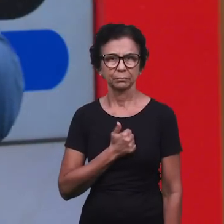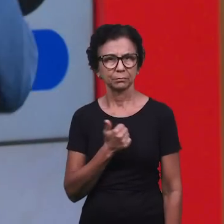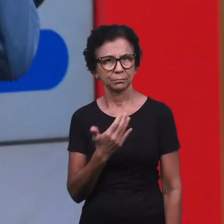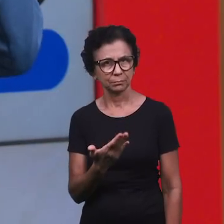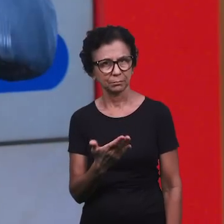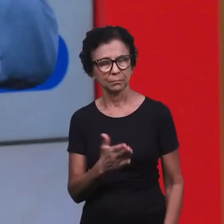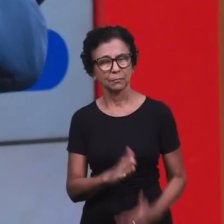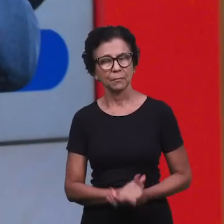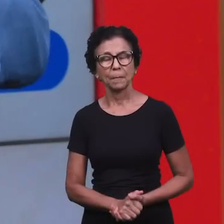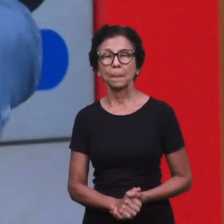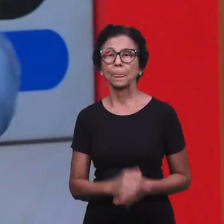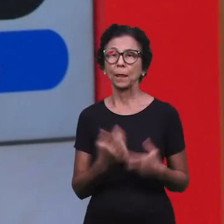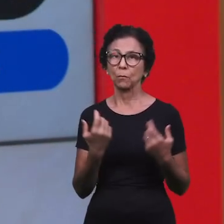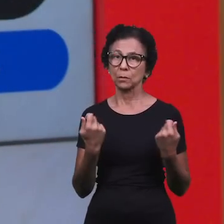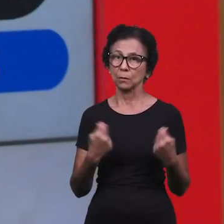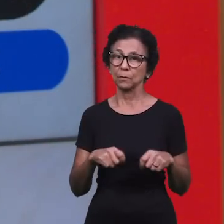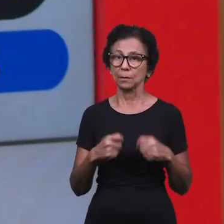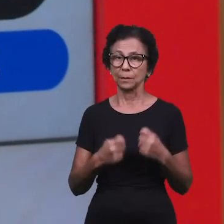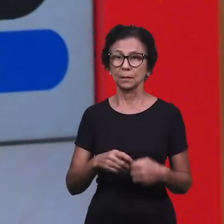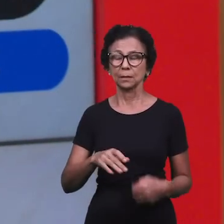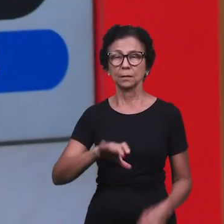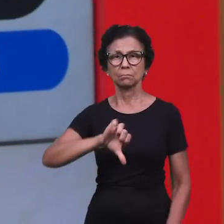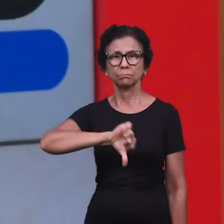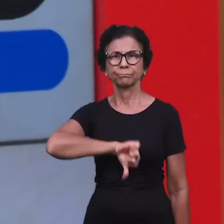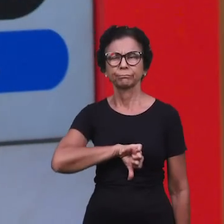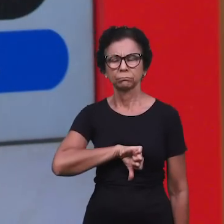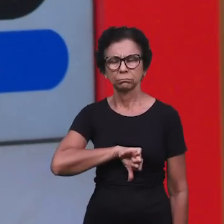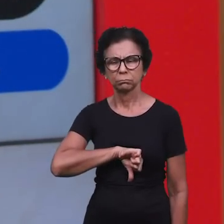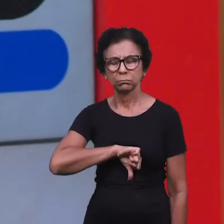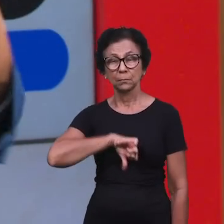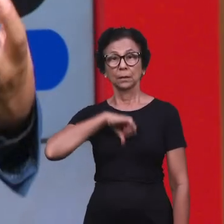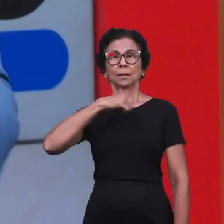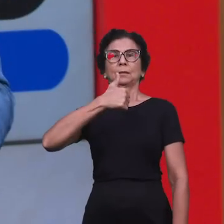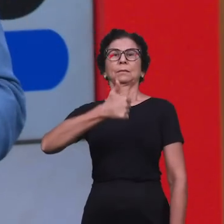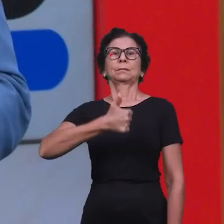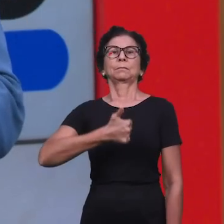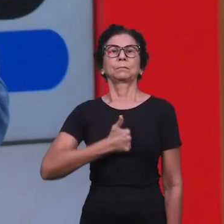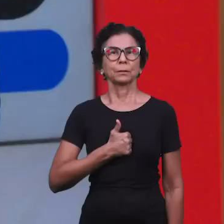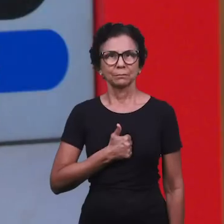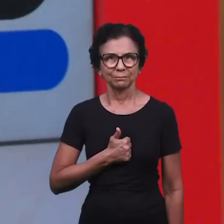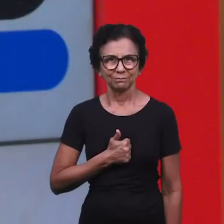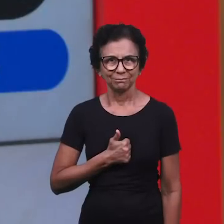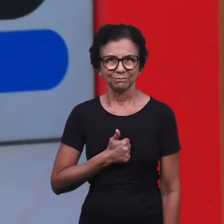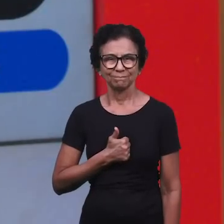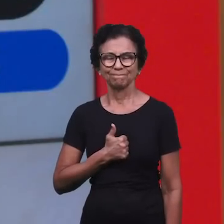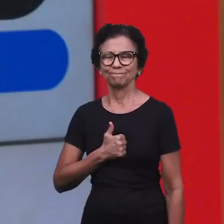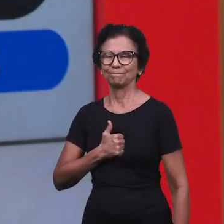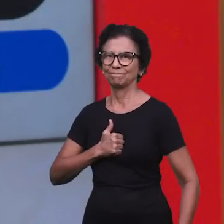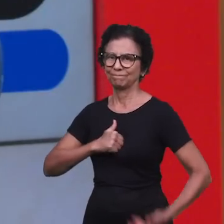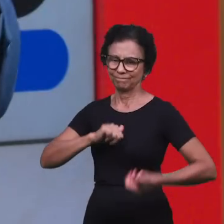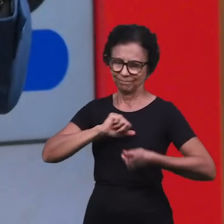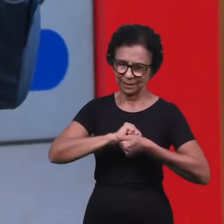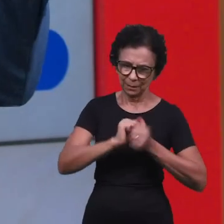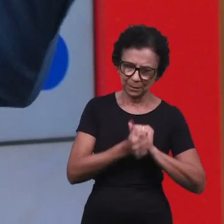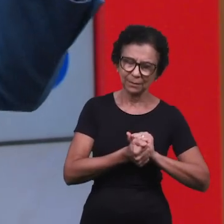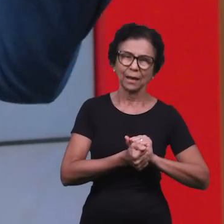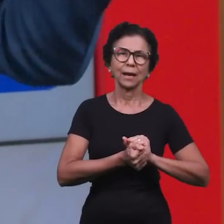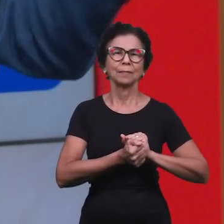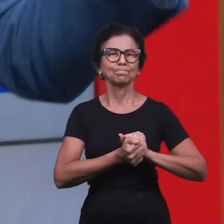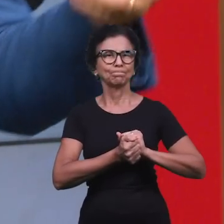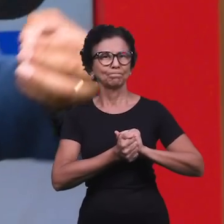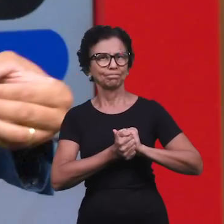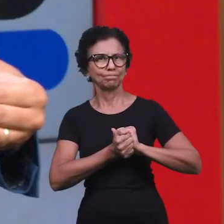concurso público, você precisa de resiliência, que é nada mais a capacidade de se adaptar